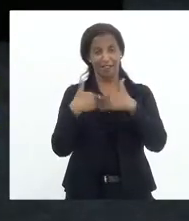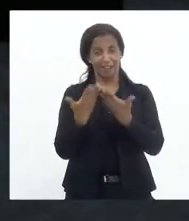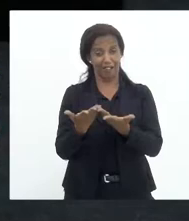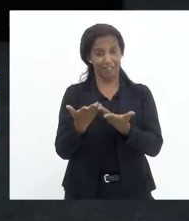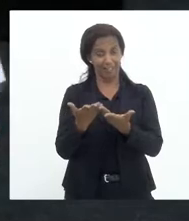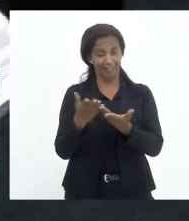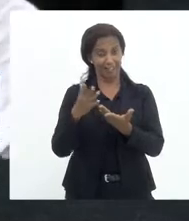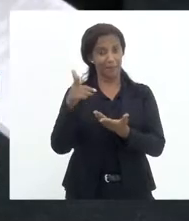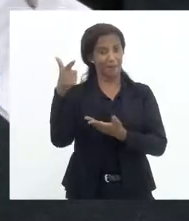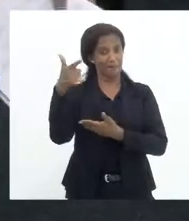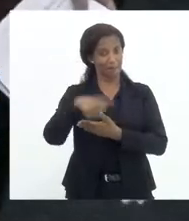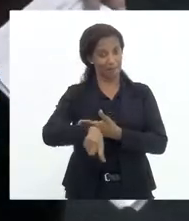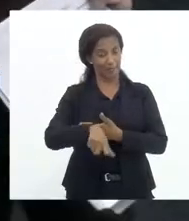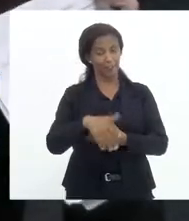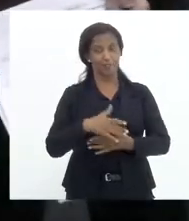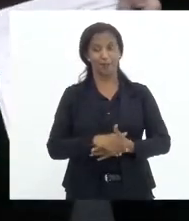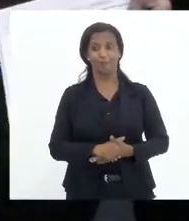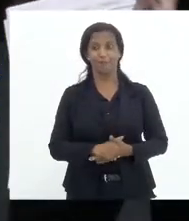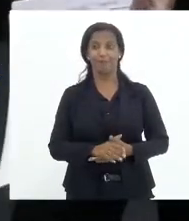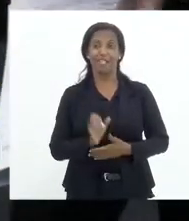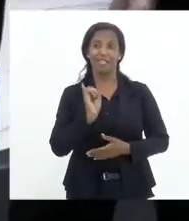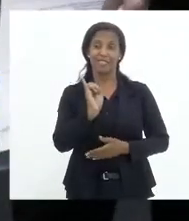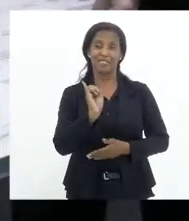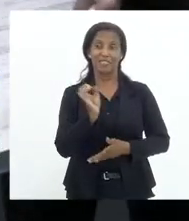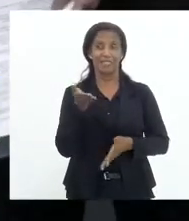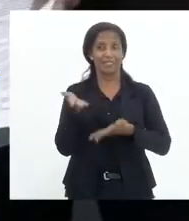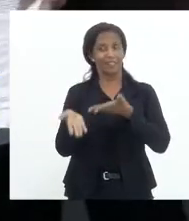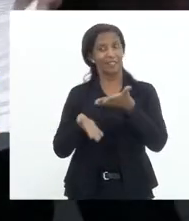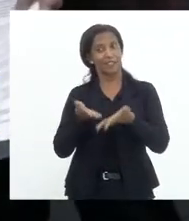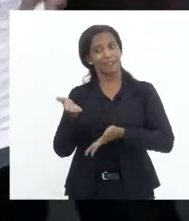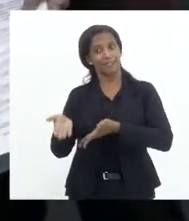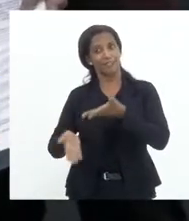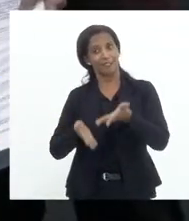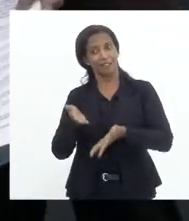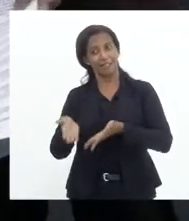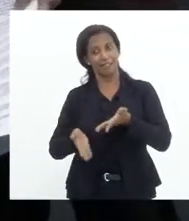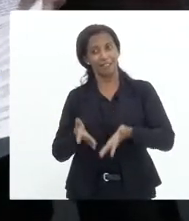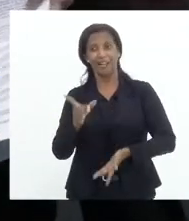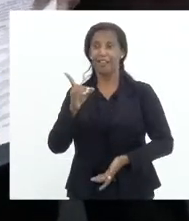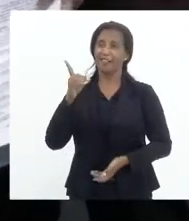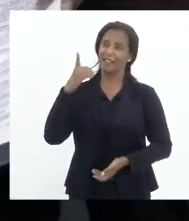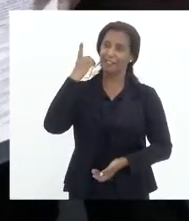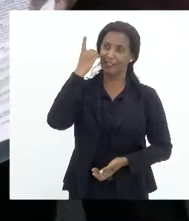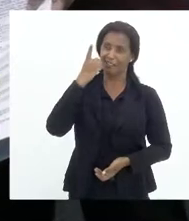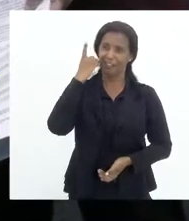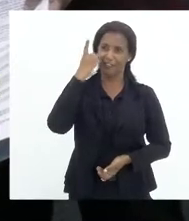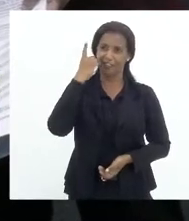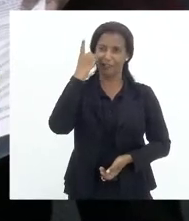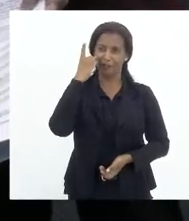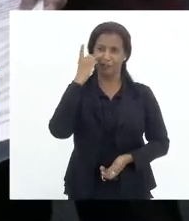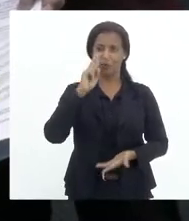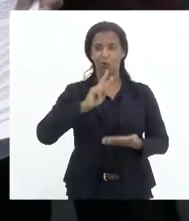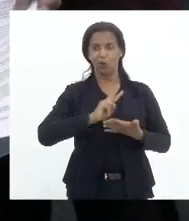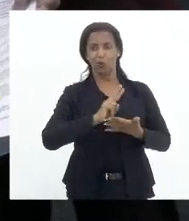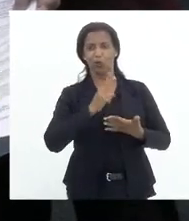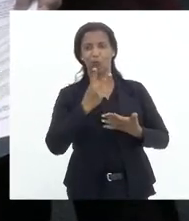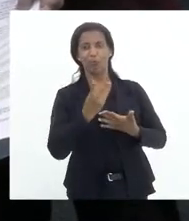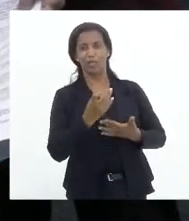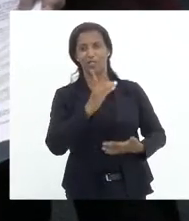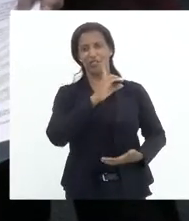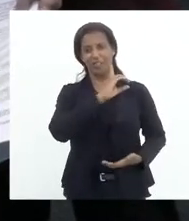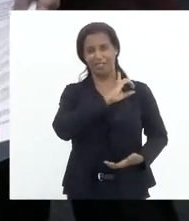mais ainda mais se tratando da deputada Doble de